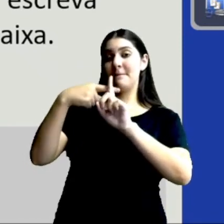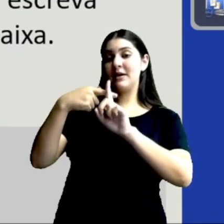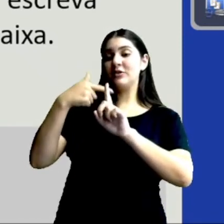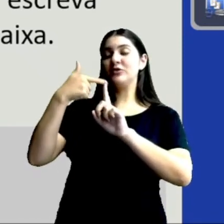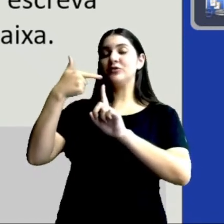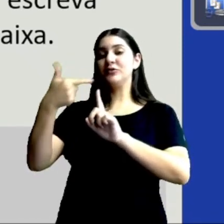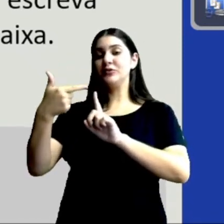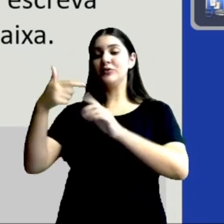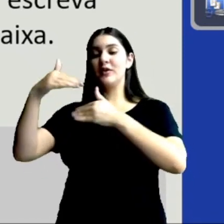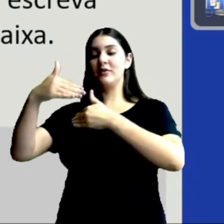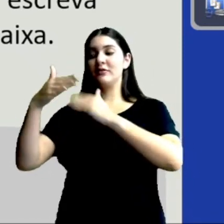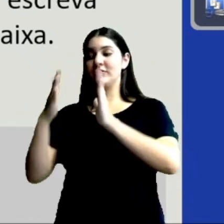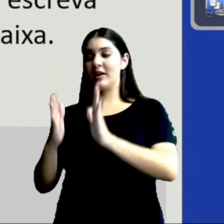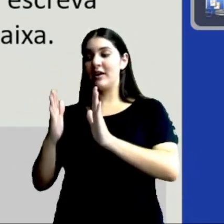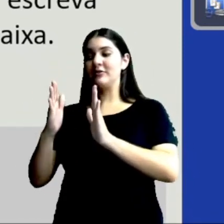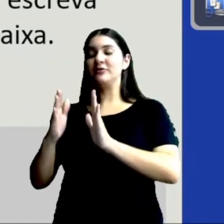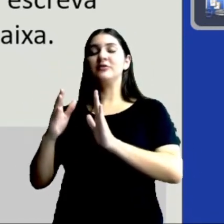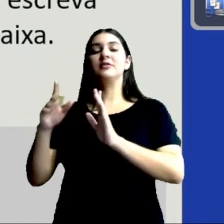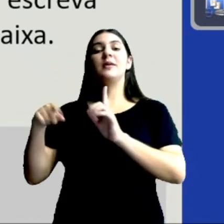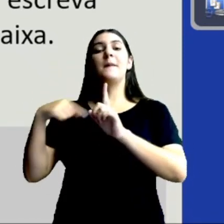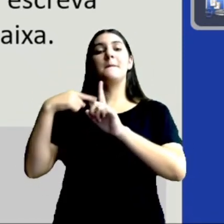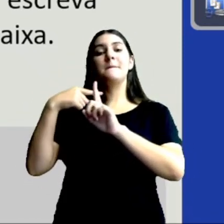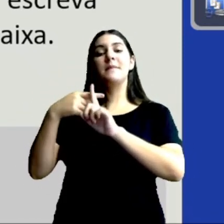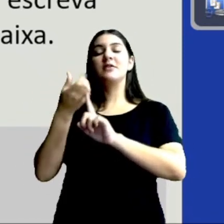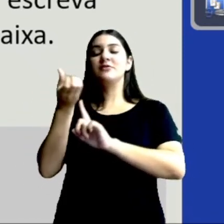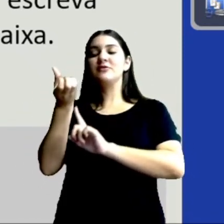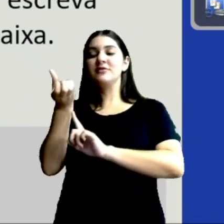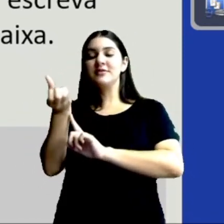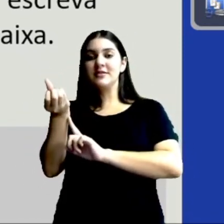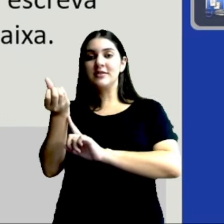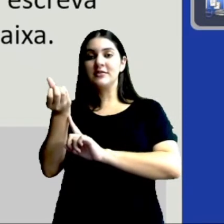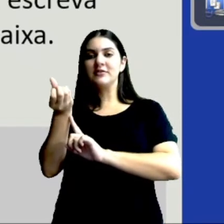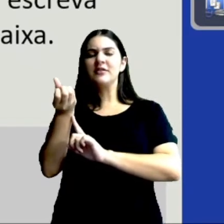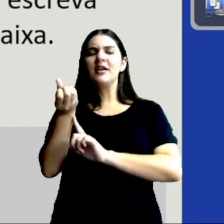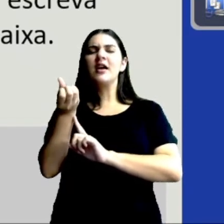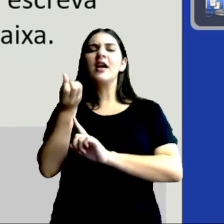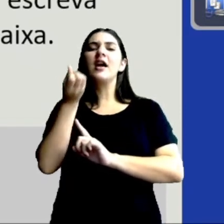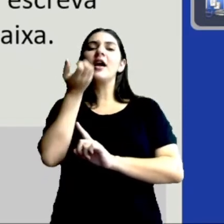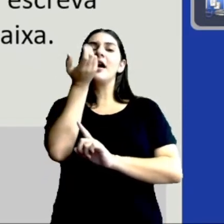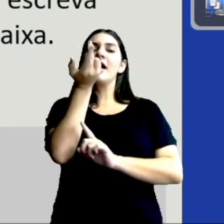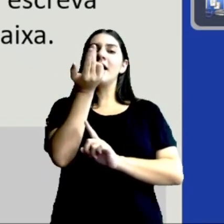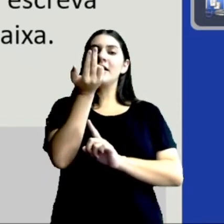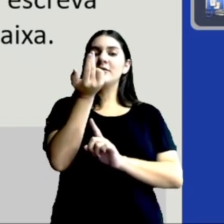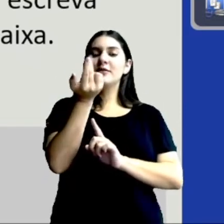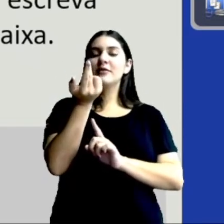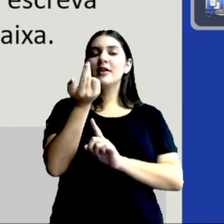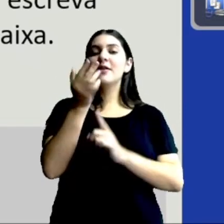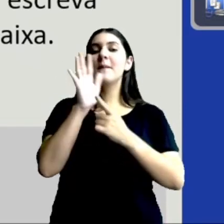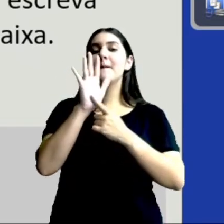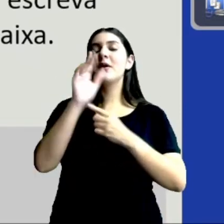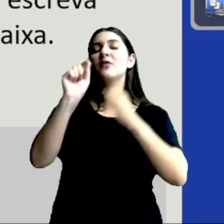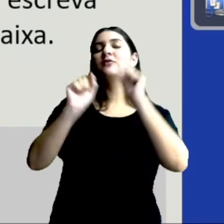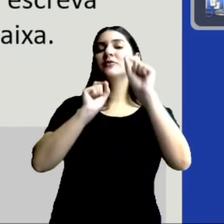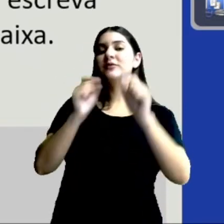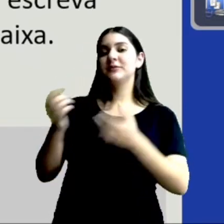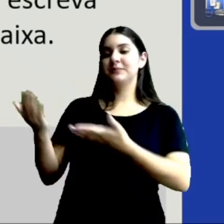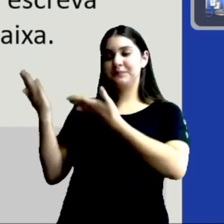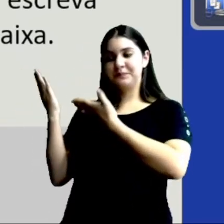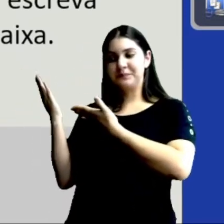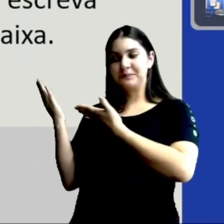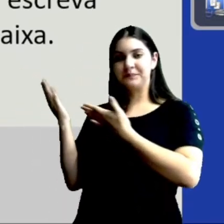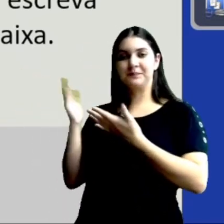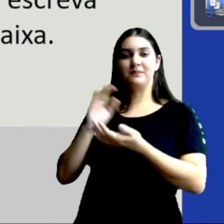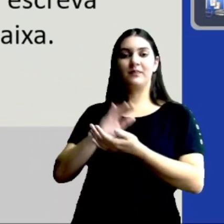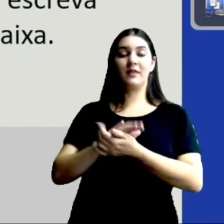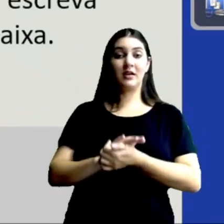6 canetinhas soltas que tem. Esta igualdade representa esta situação, tá bom? Com